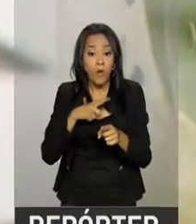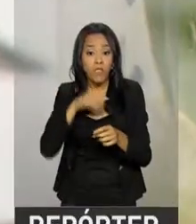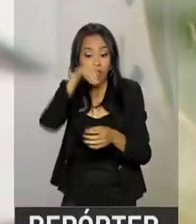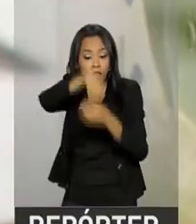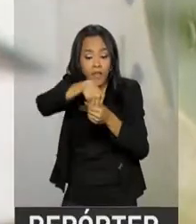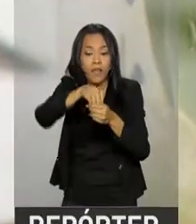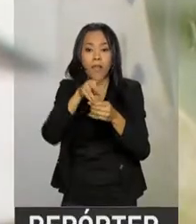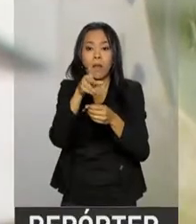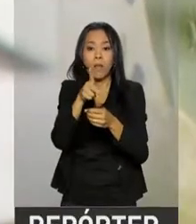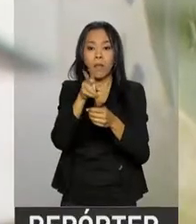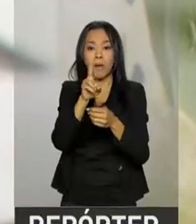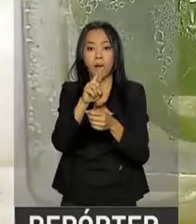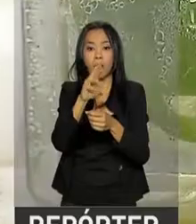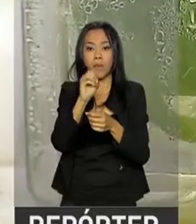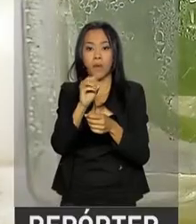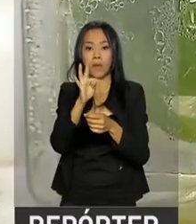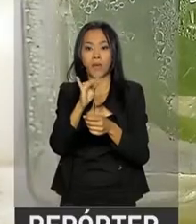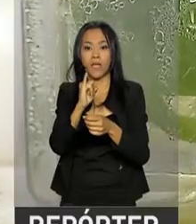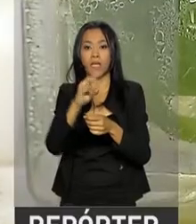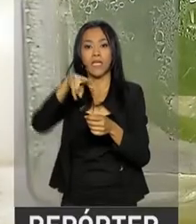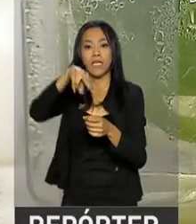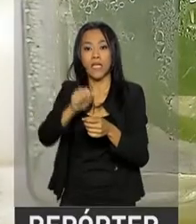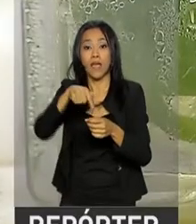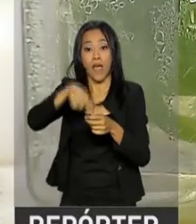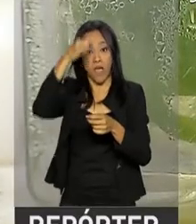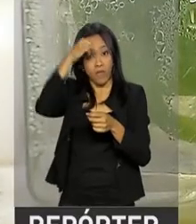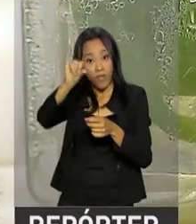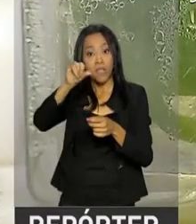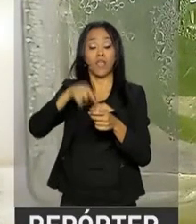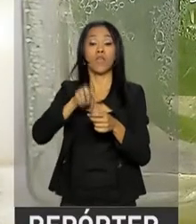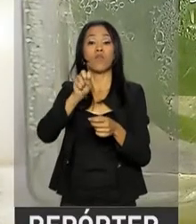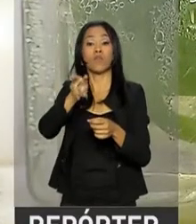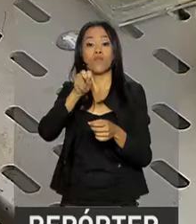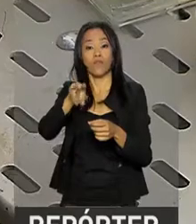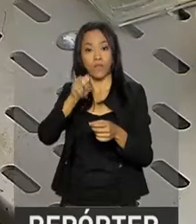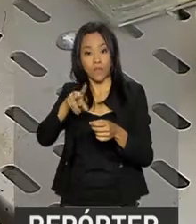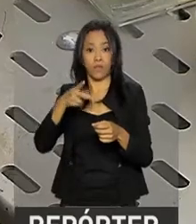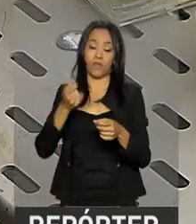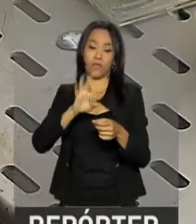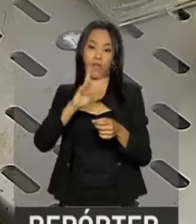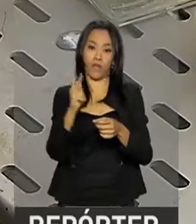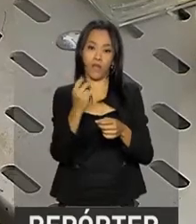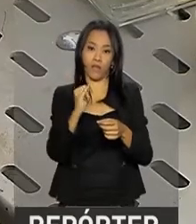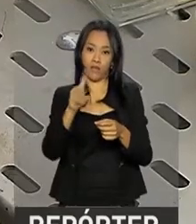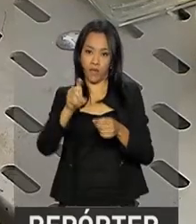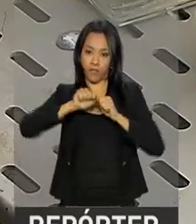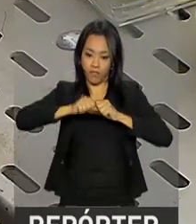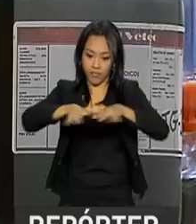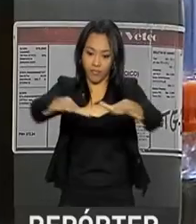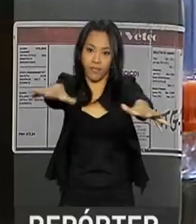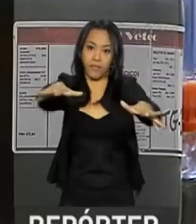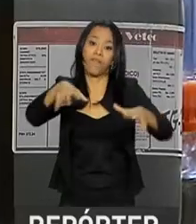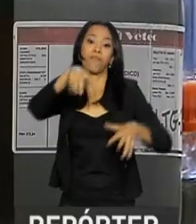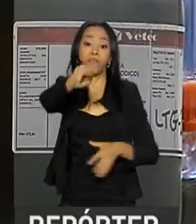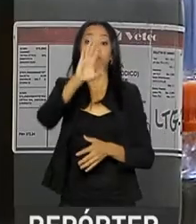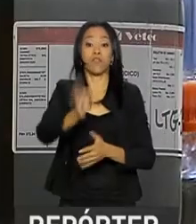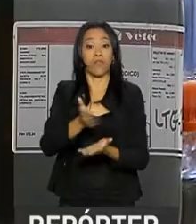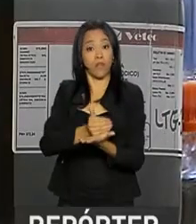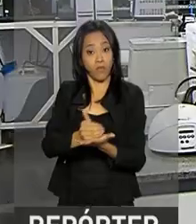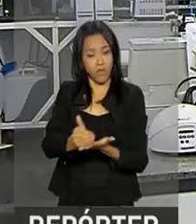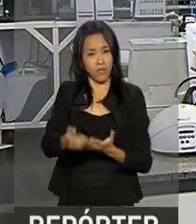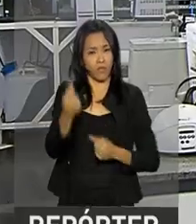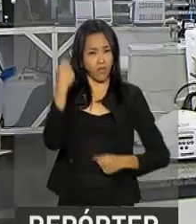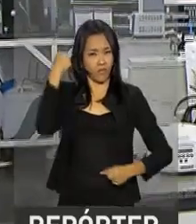se a novena impede que o vírus da aids se multiplique o projeto de engenharia genética foi iniciado há